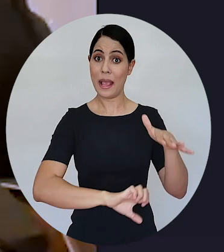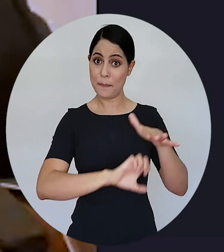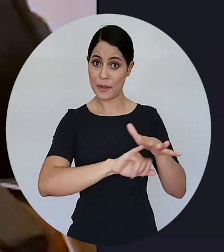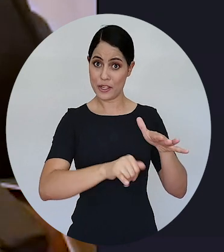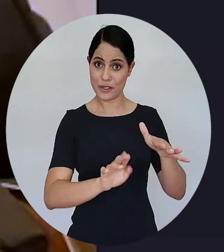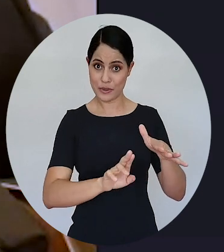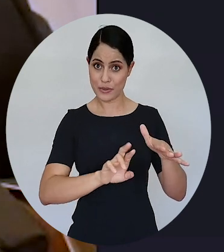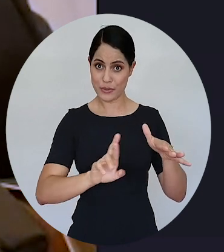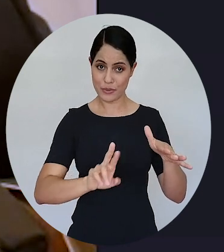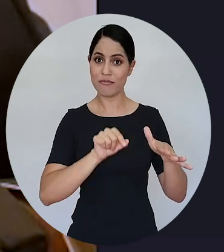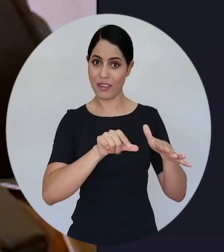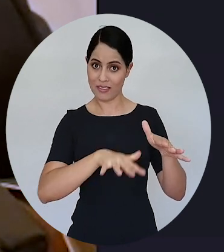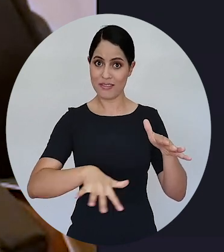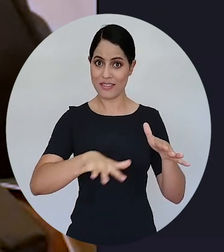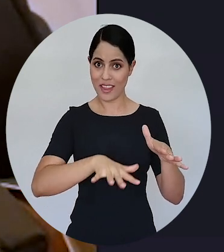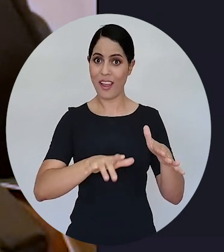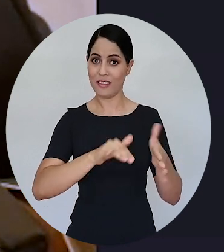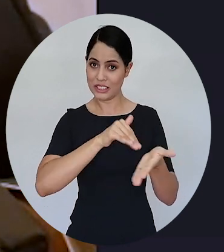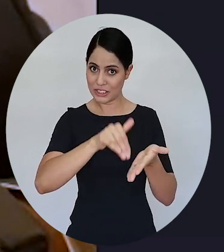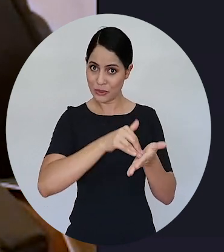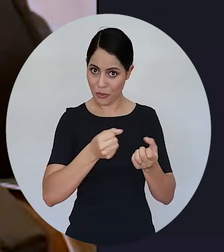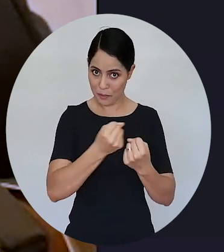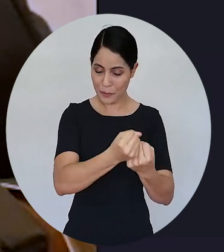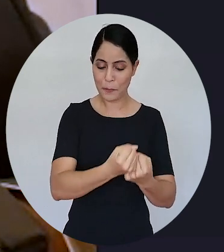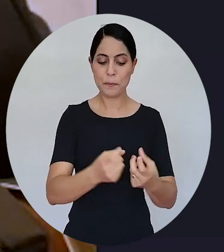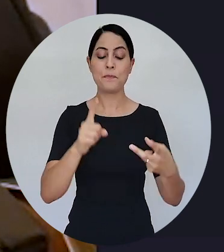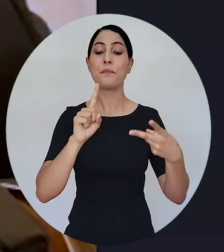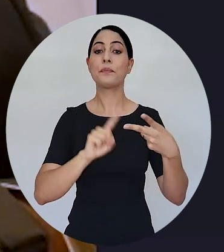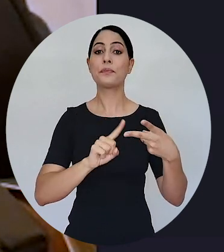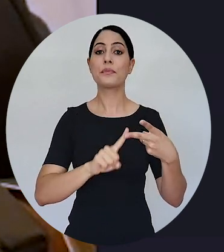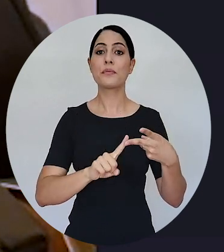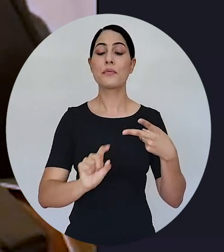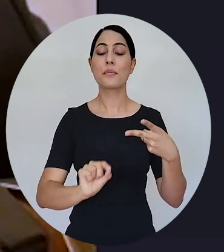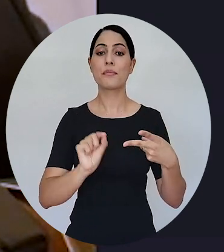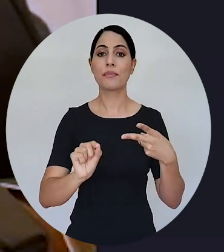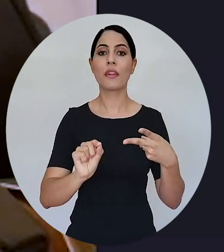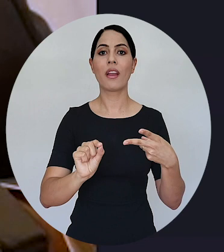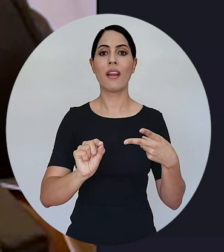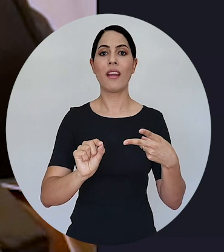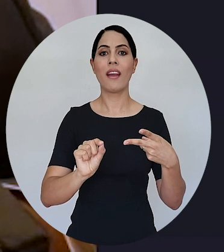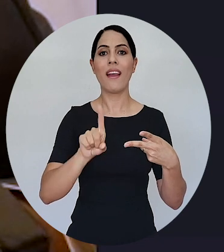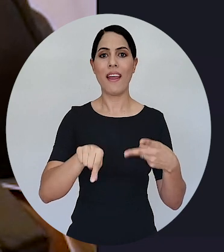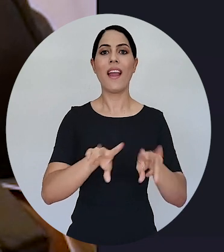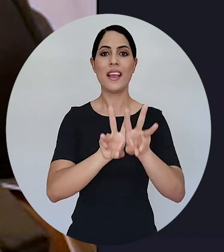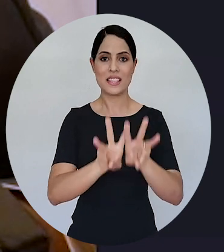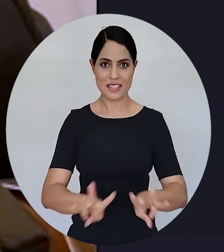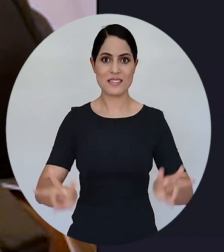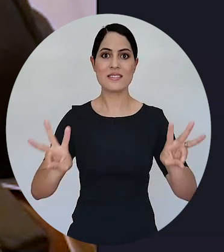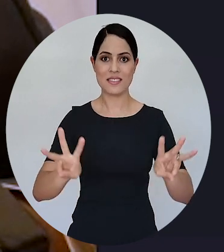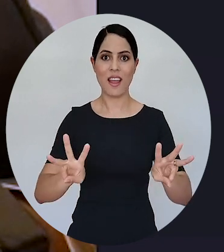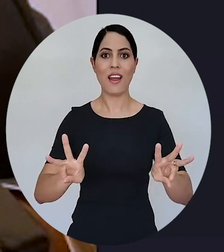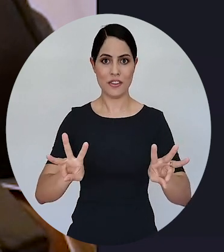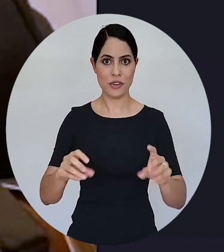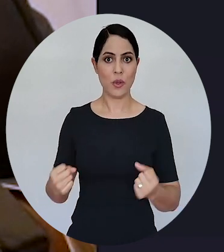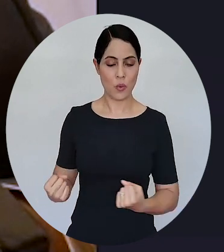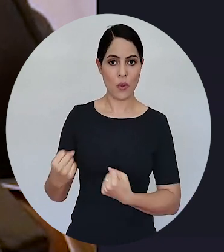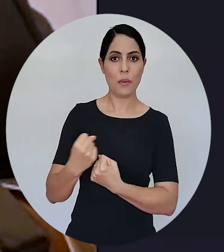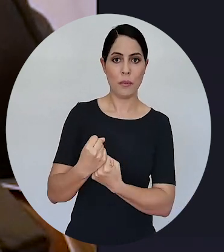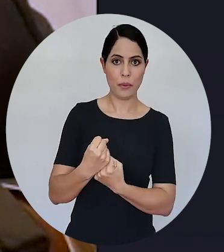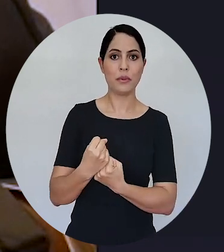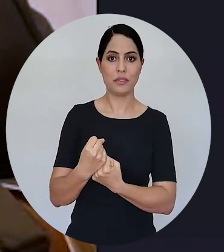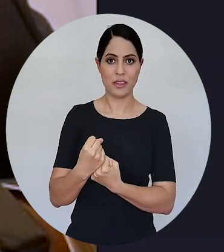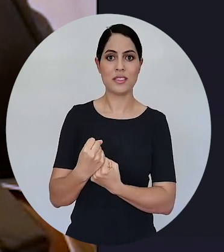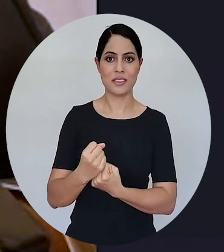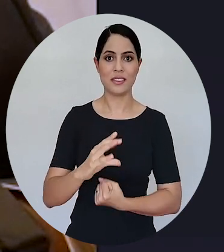empresa EasyJur, ao qual o advogado pode ter toda essa organização do escritório. Nós temos uma parceria com um site,